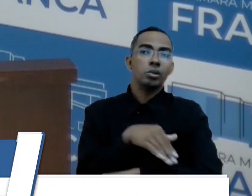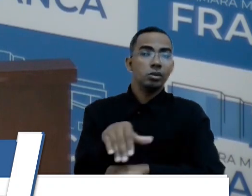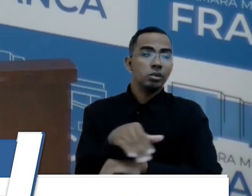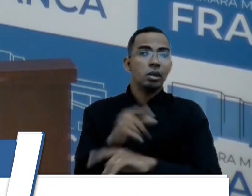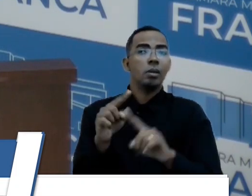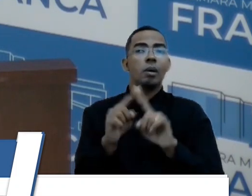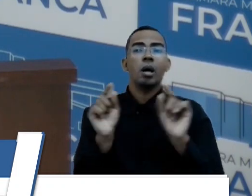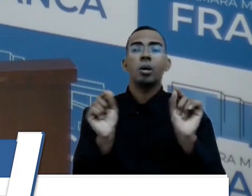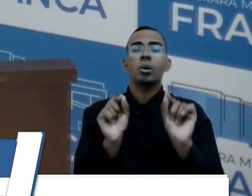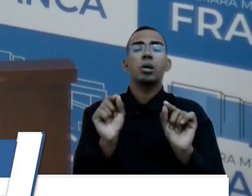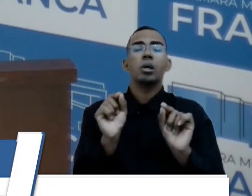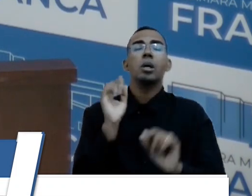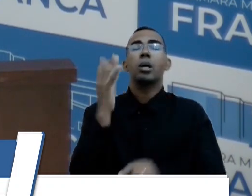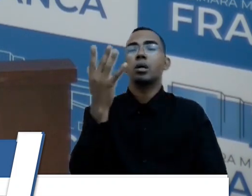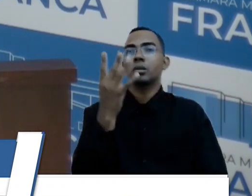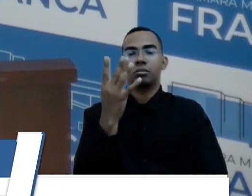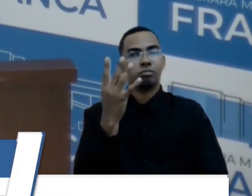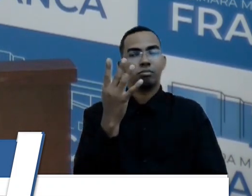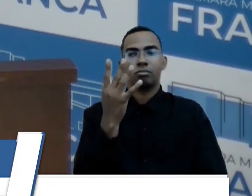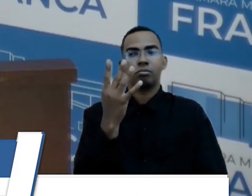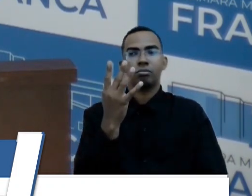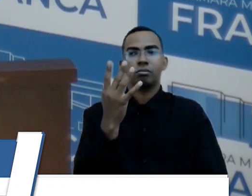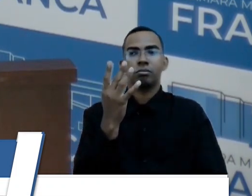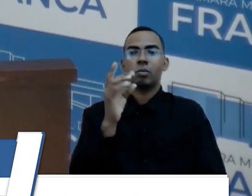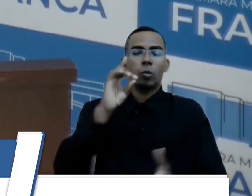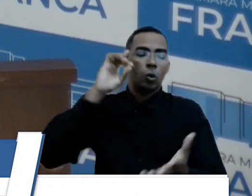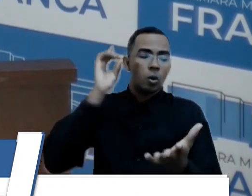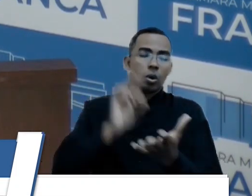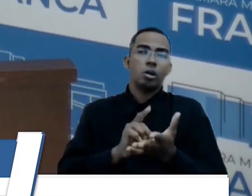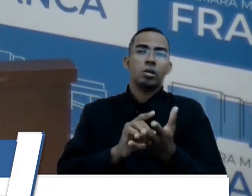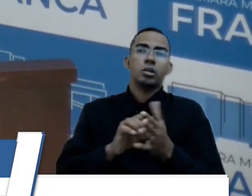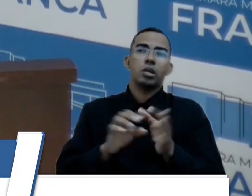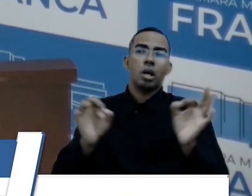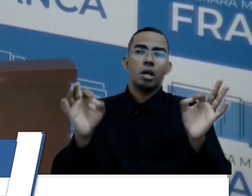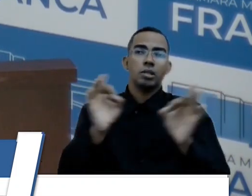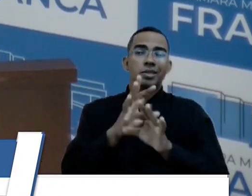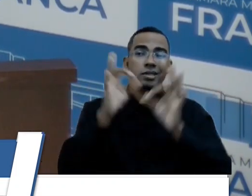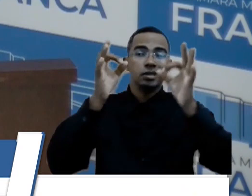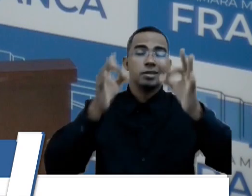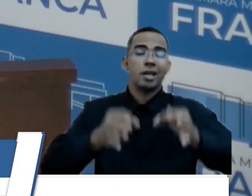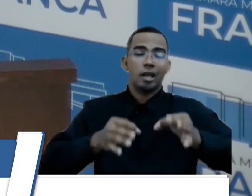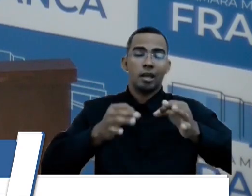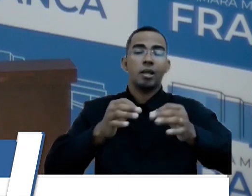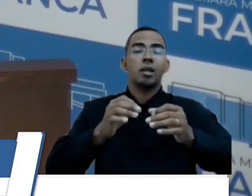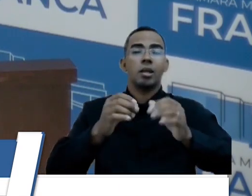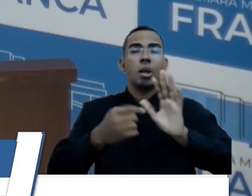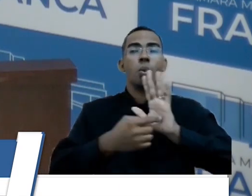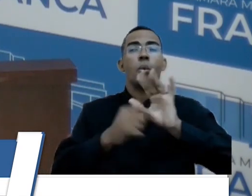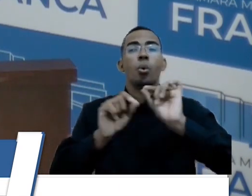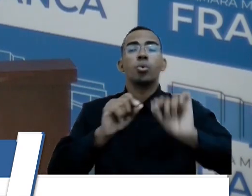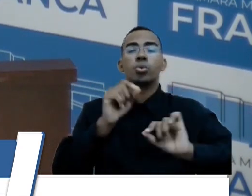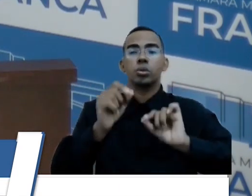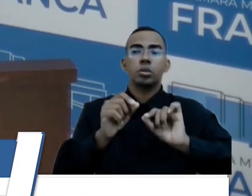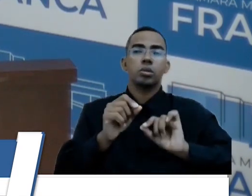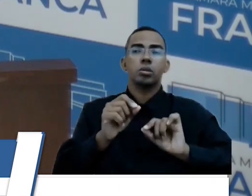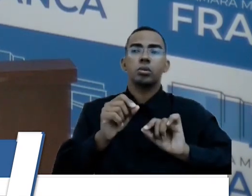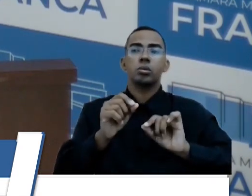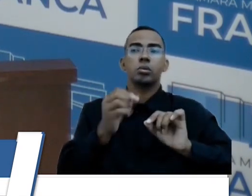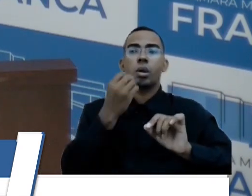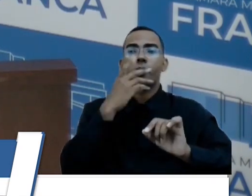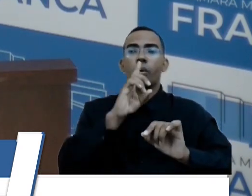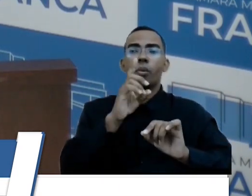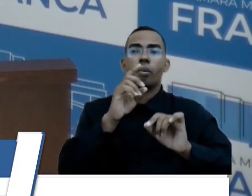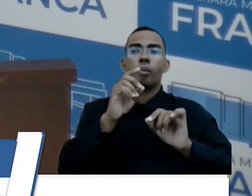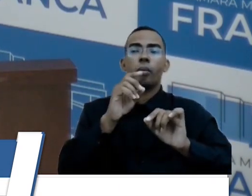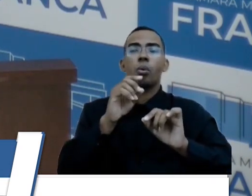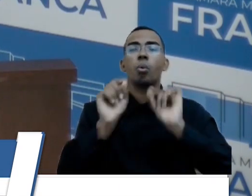acontece? Não está suficiente. E o que mostra que não está suficiente é a quantidade de